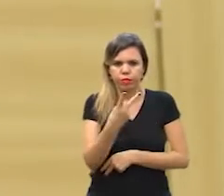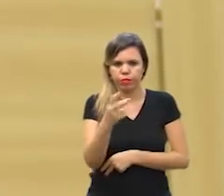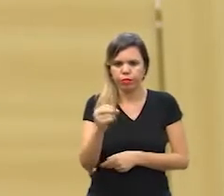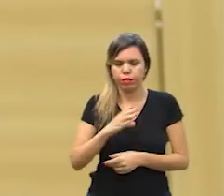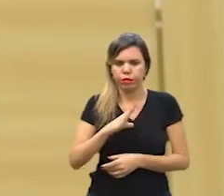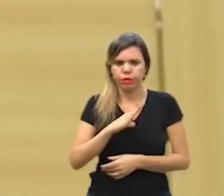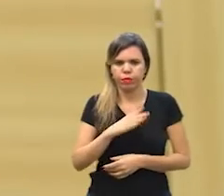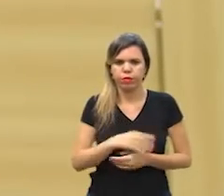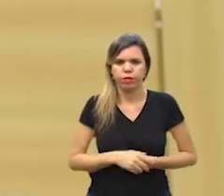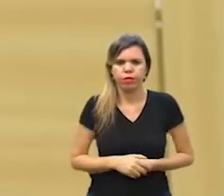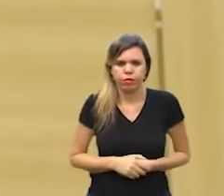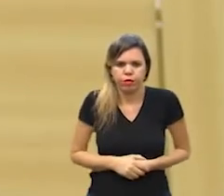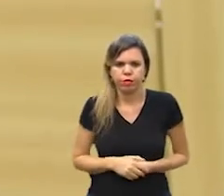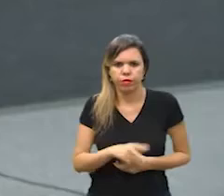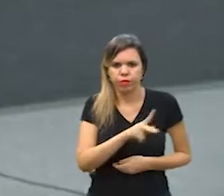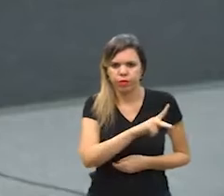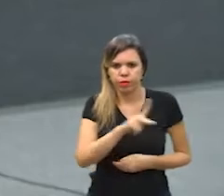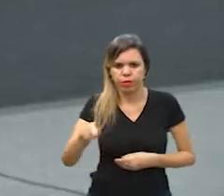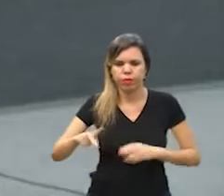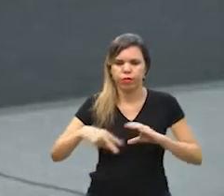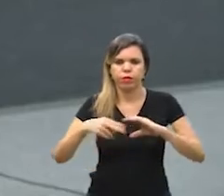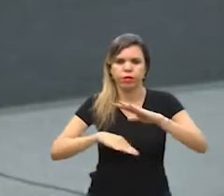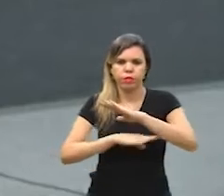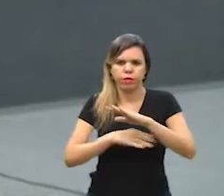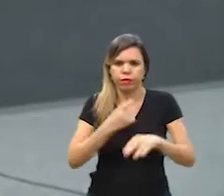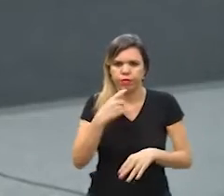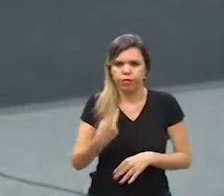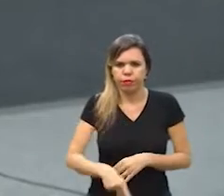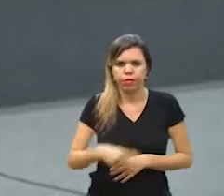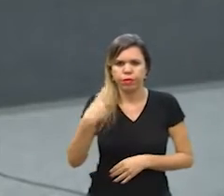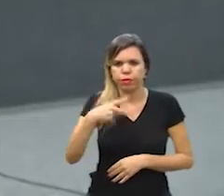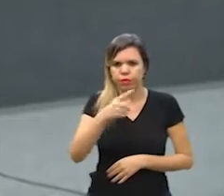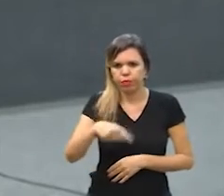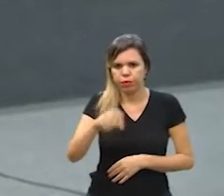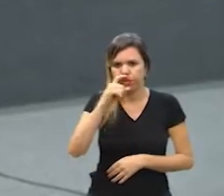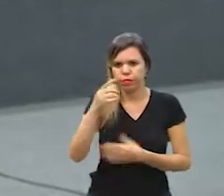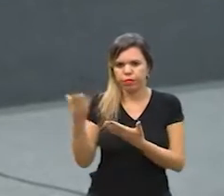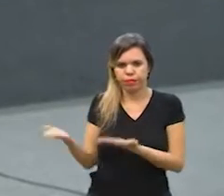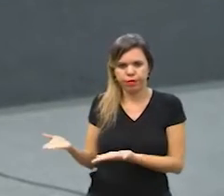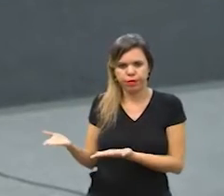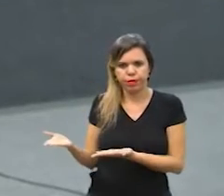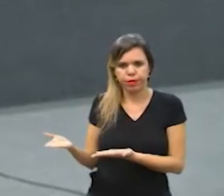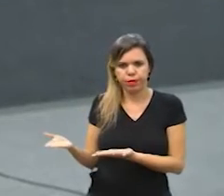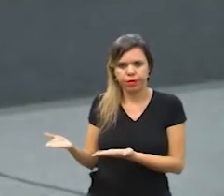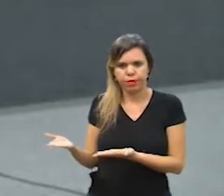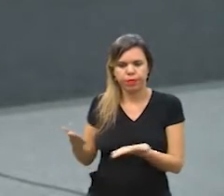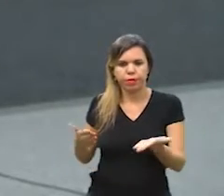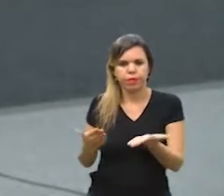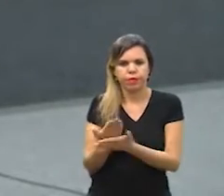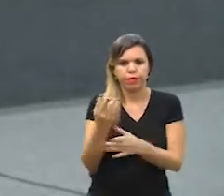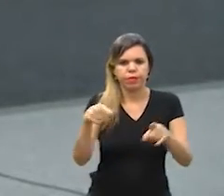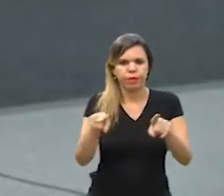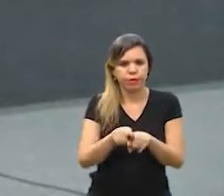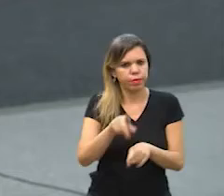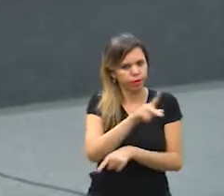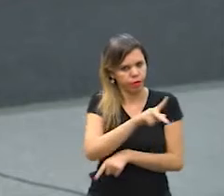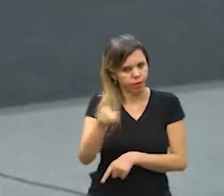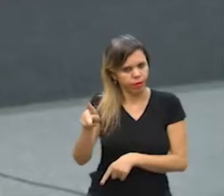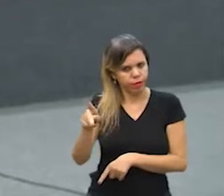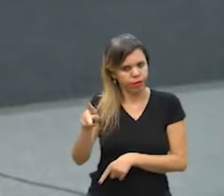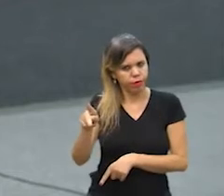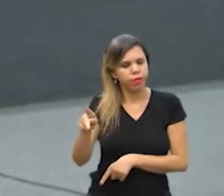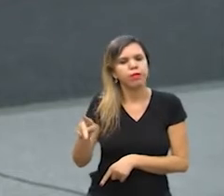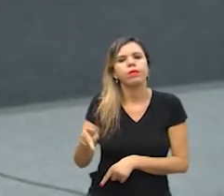as nossas 20 cidades da região de Campinas. O presidente da Câmara Municipal de Campinas, o vereador Zé Carlos, foi eleito também